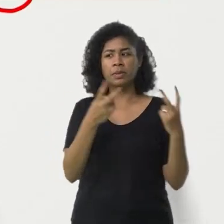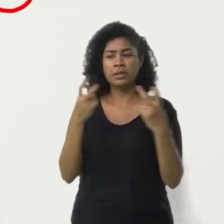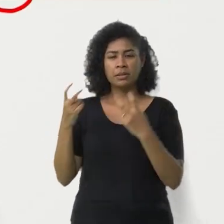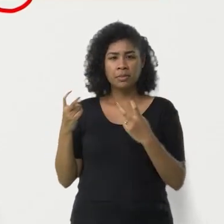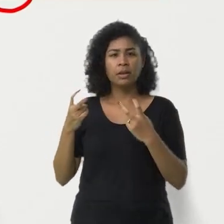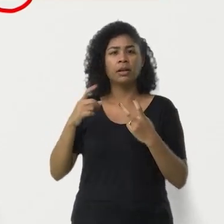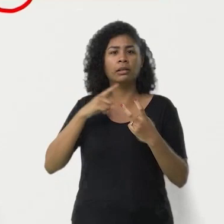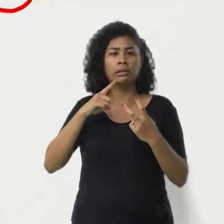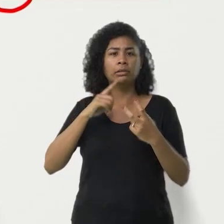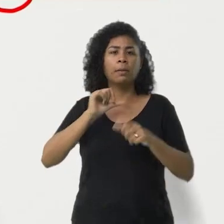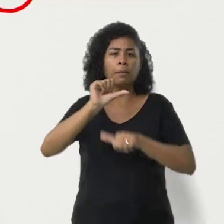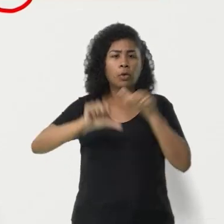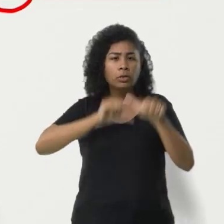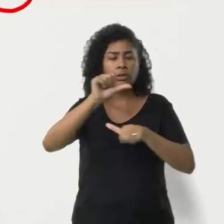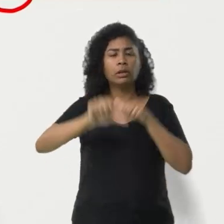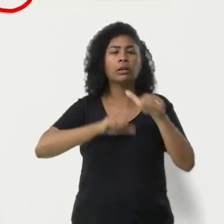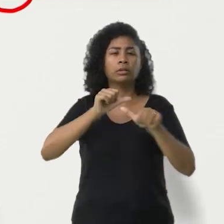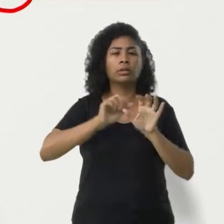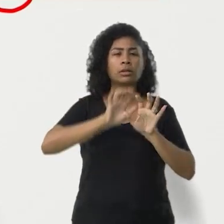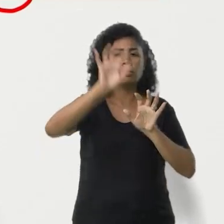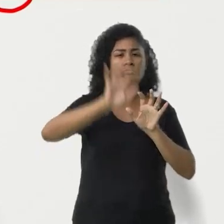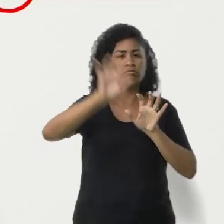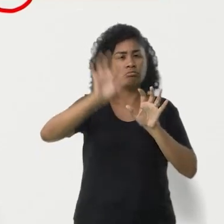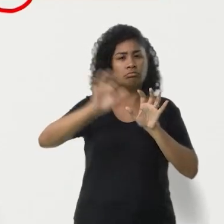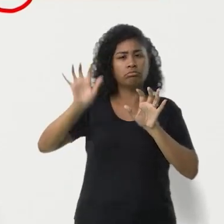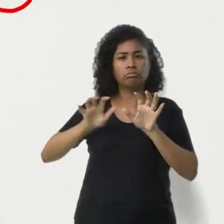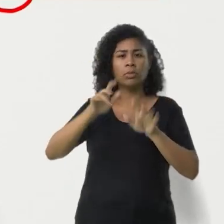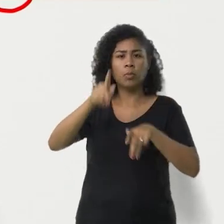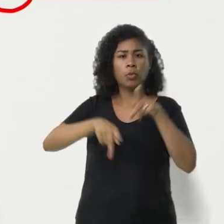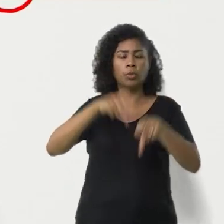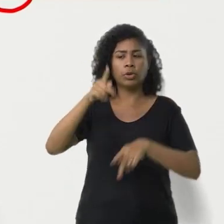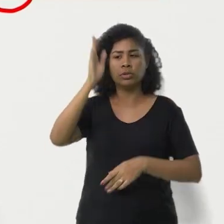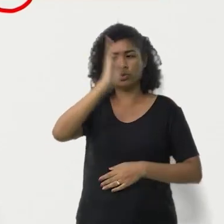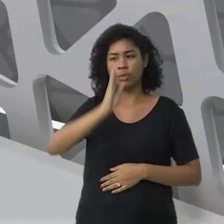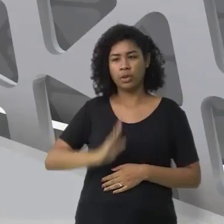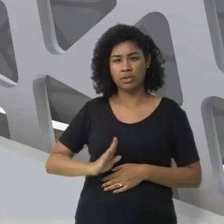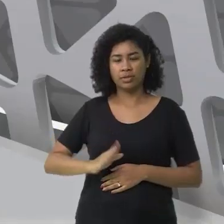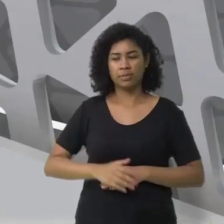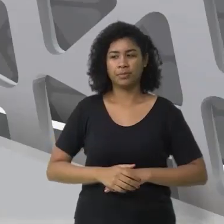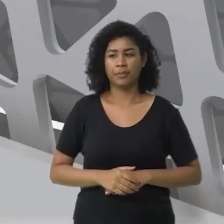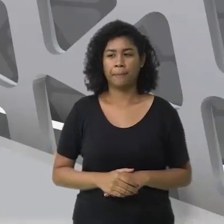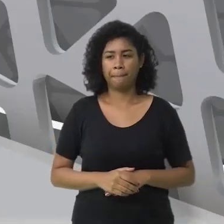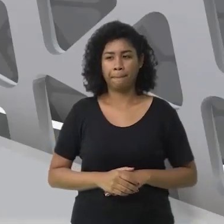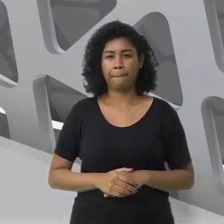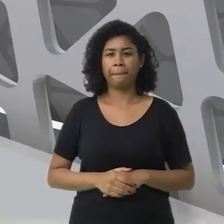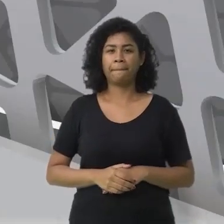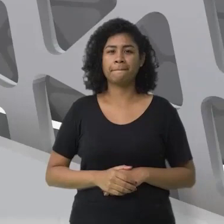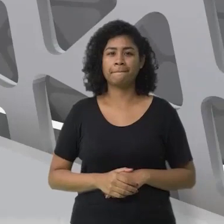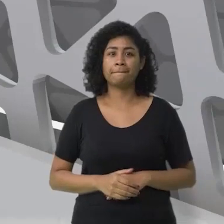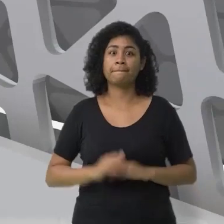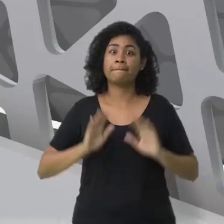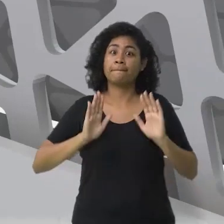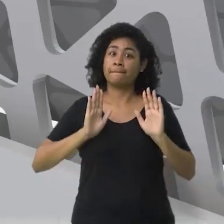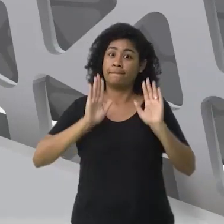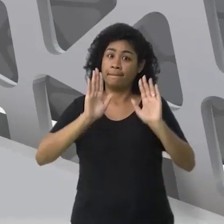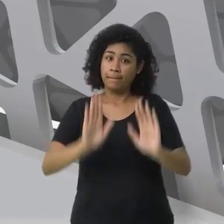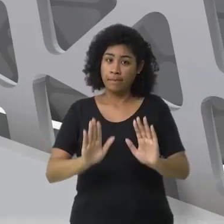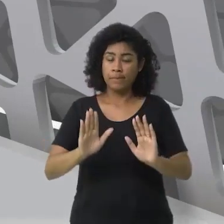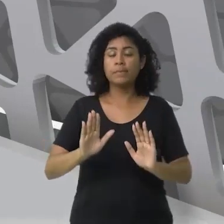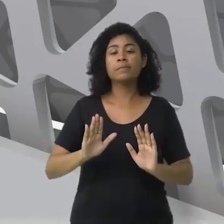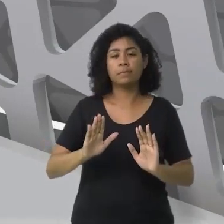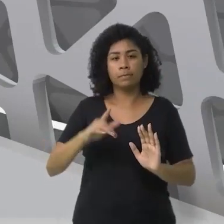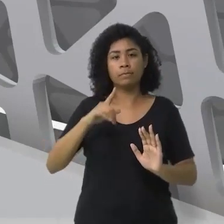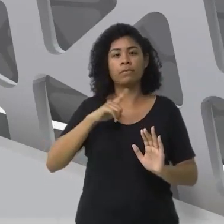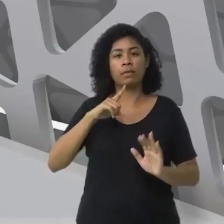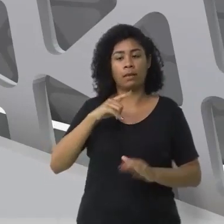da população brasileira em relação à idade, tá? Mas, além da idade,